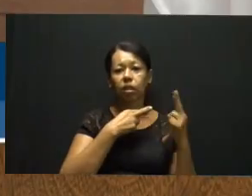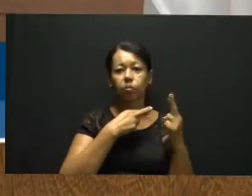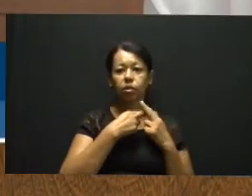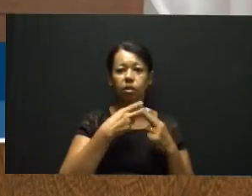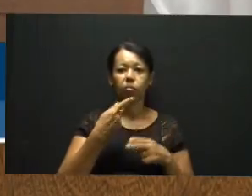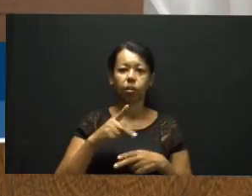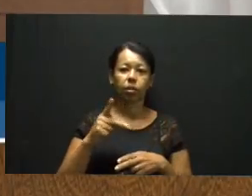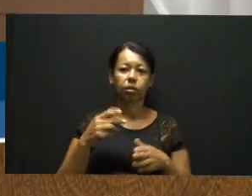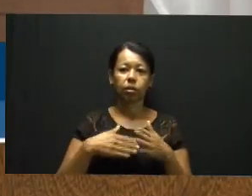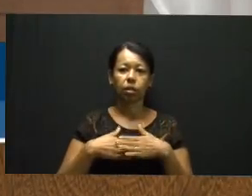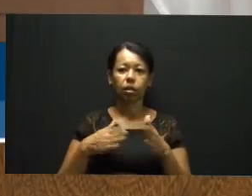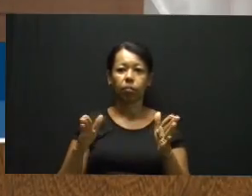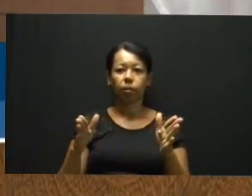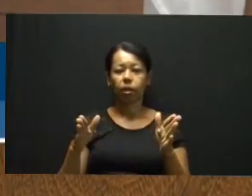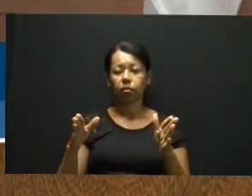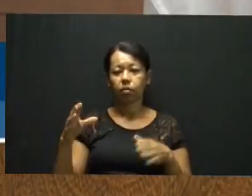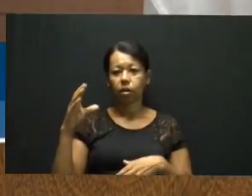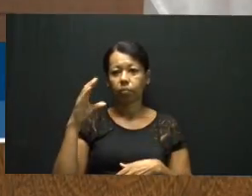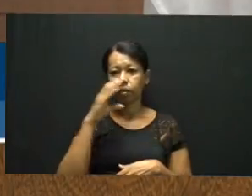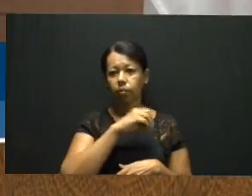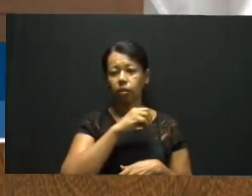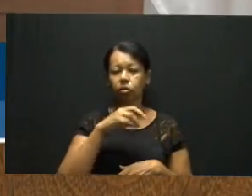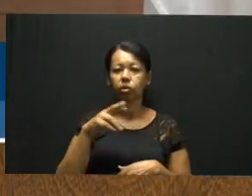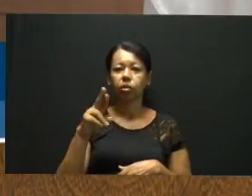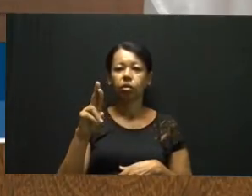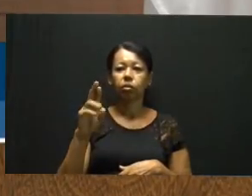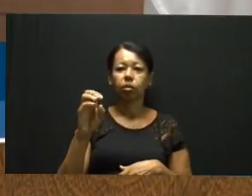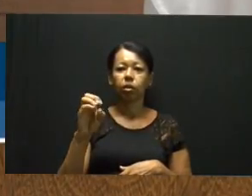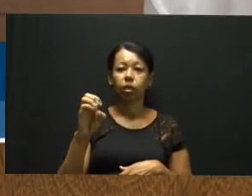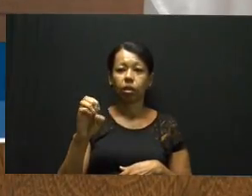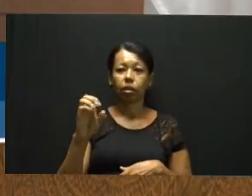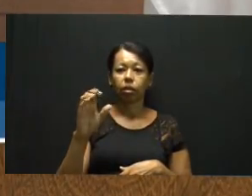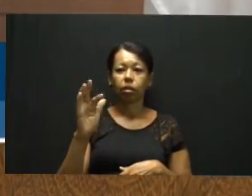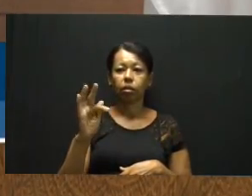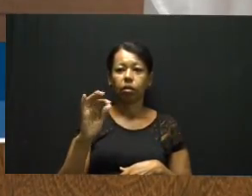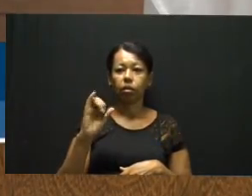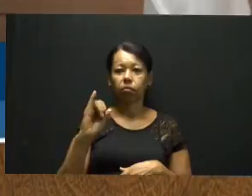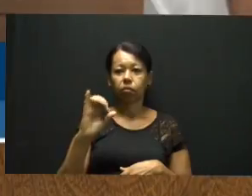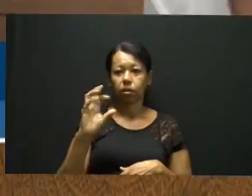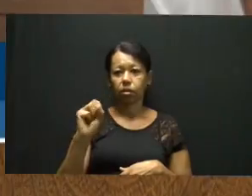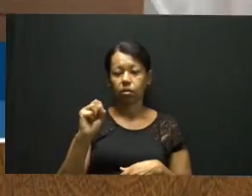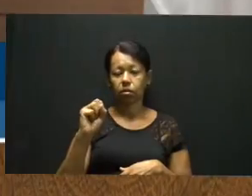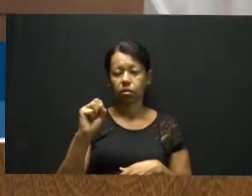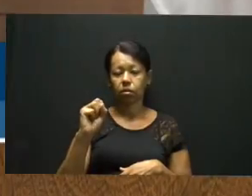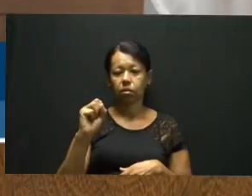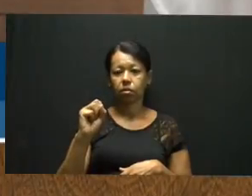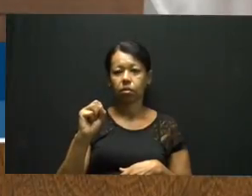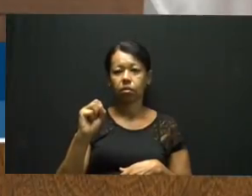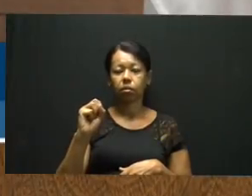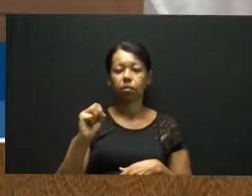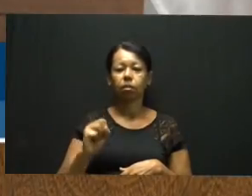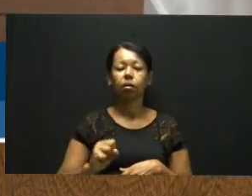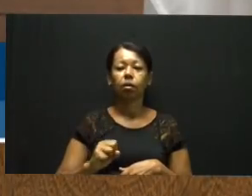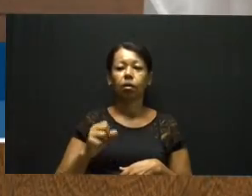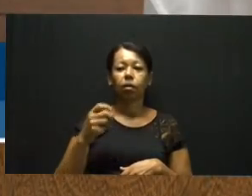que seja reaberto imediato o REFIS, Programa de Recuperação Fiscal